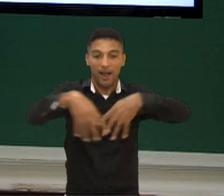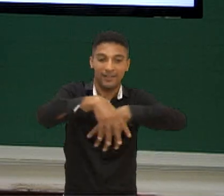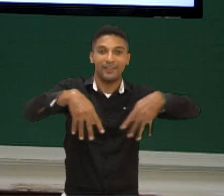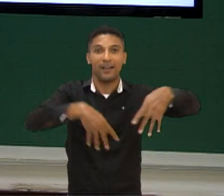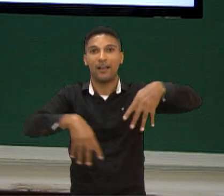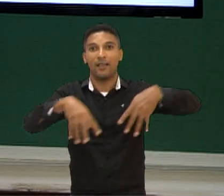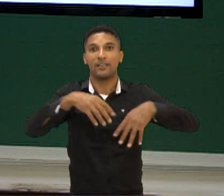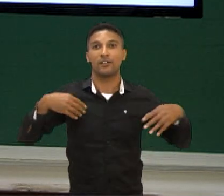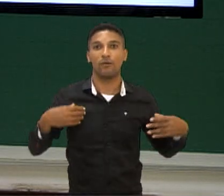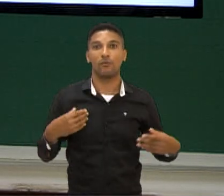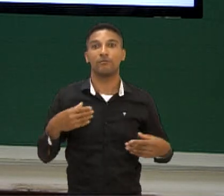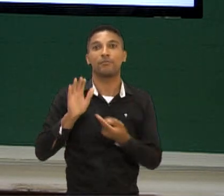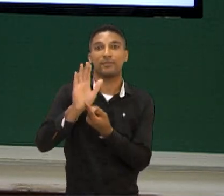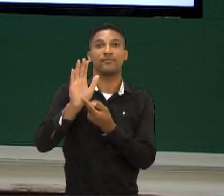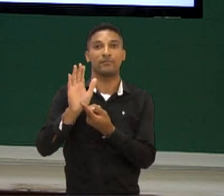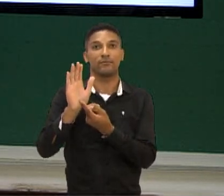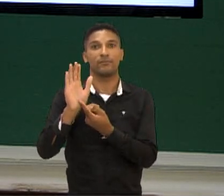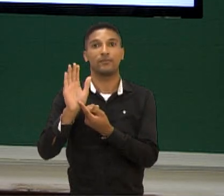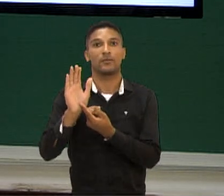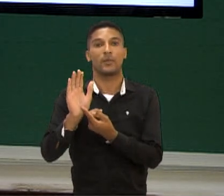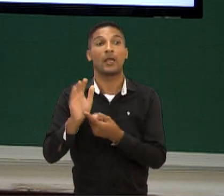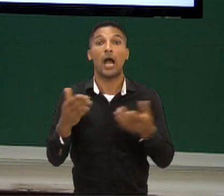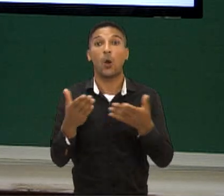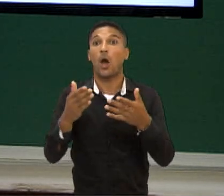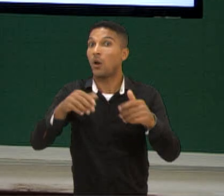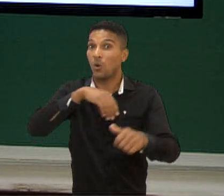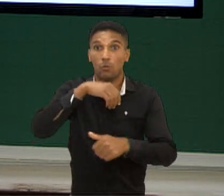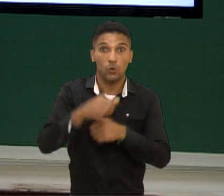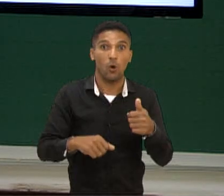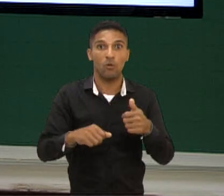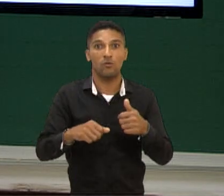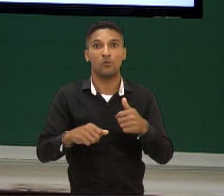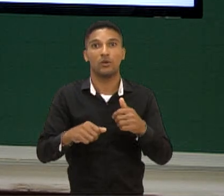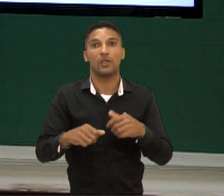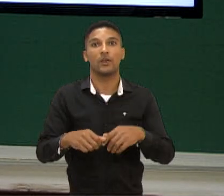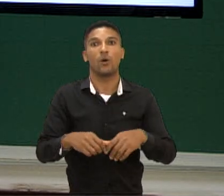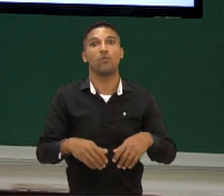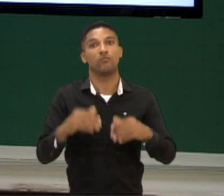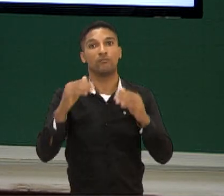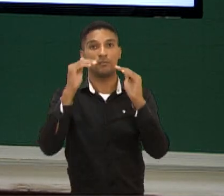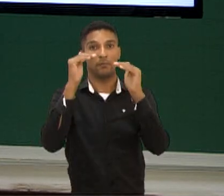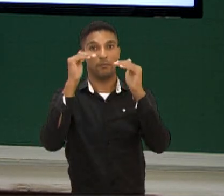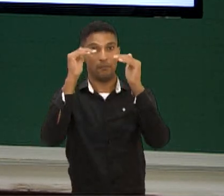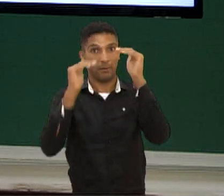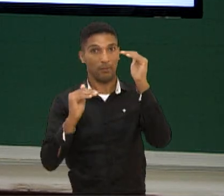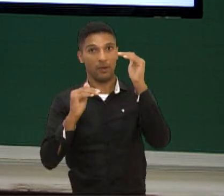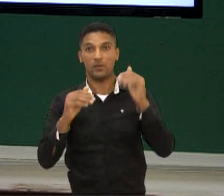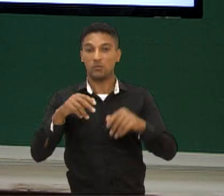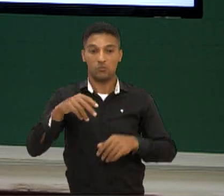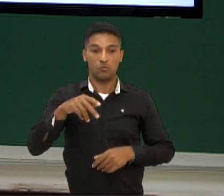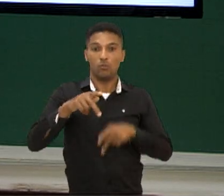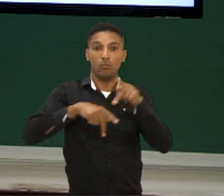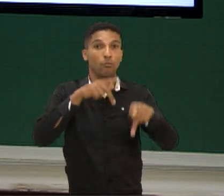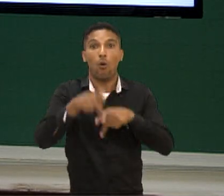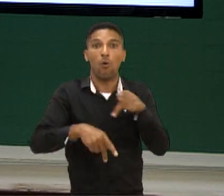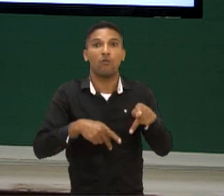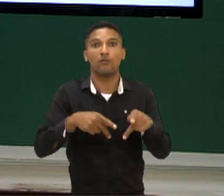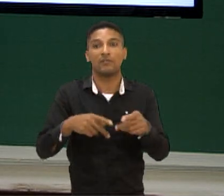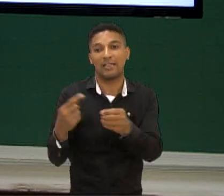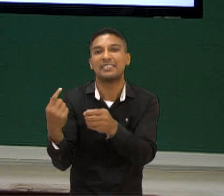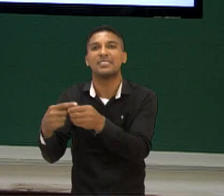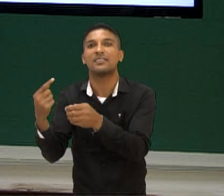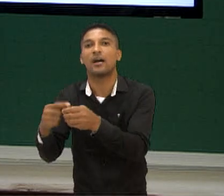na festa junina. E outra curiosidade, onde as pessoas passaram a se vestir de caipiras, né? Pessoas do